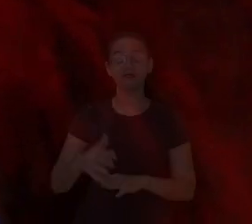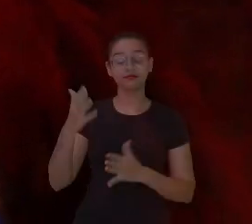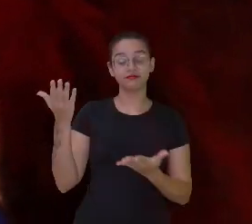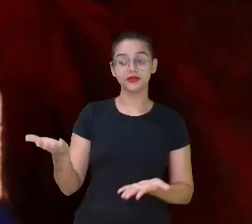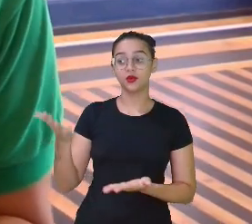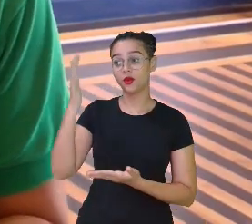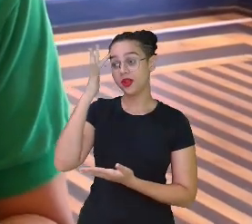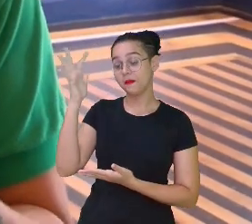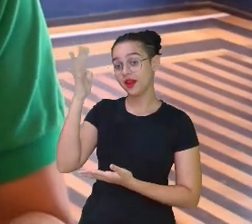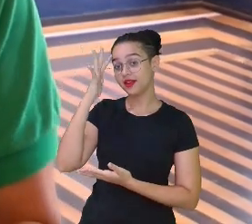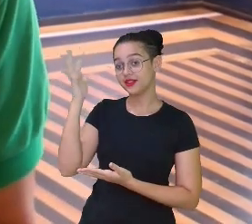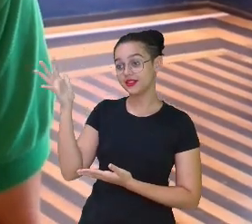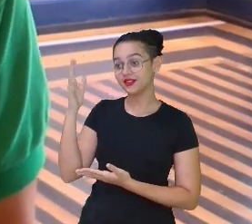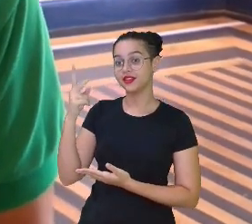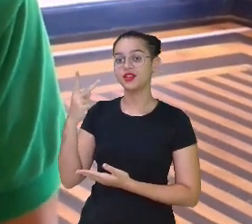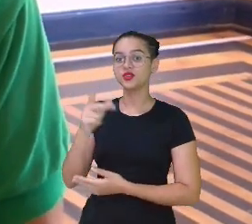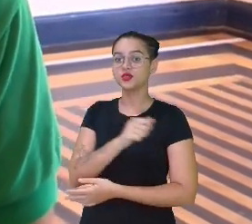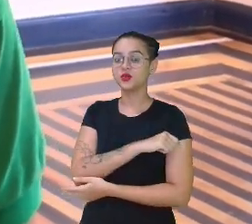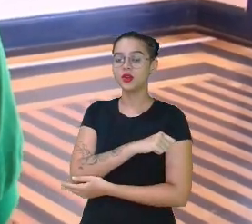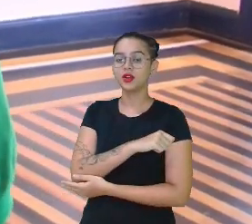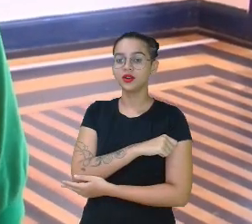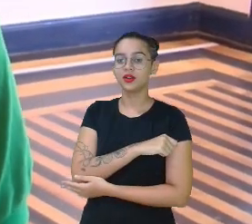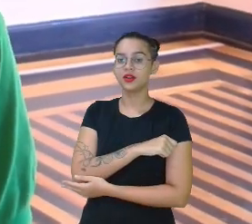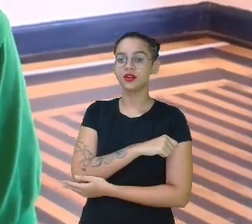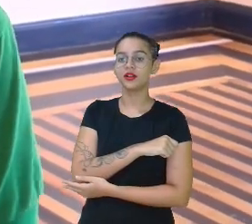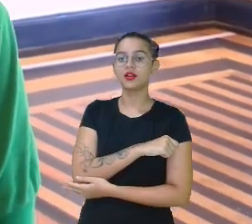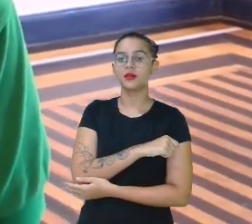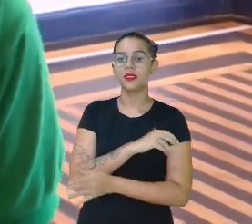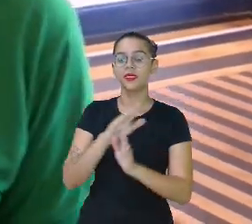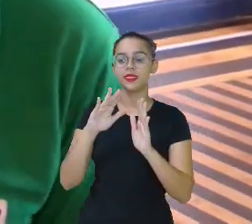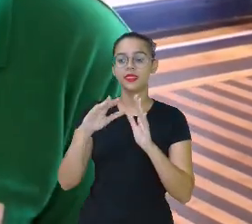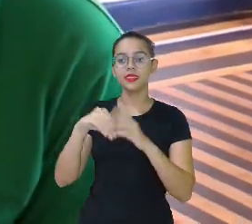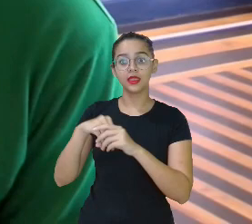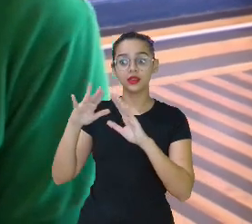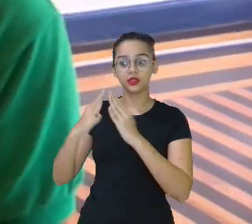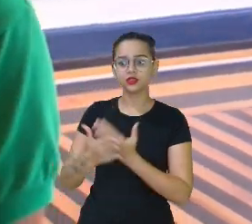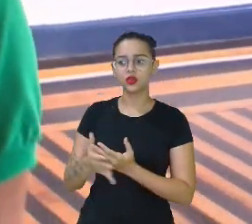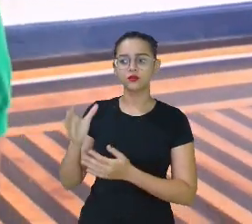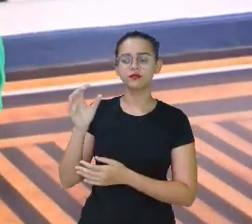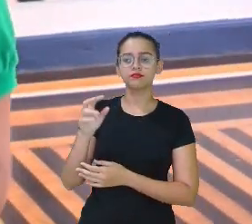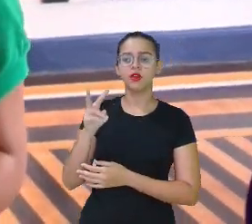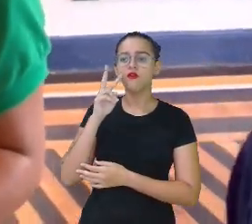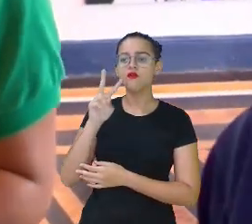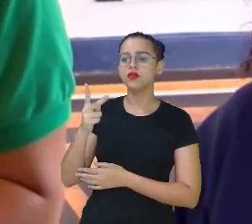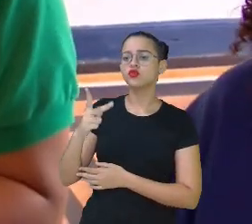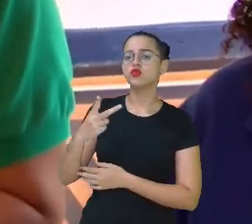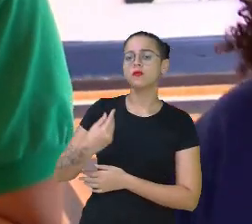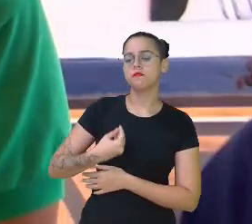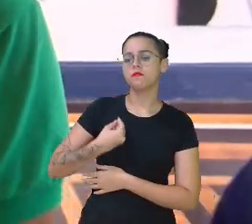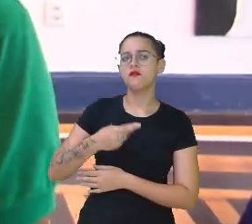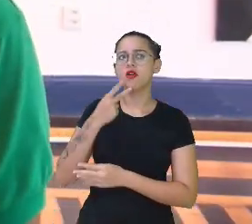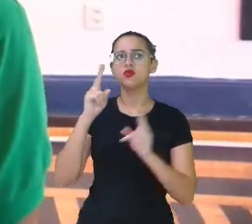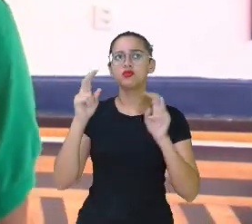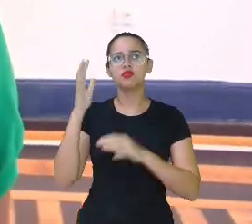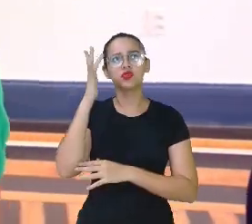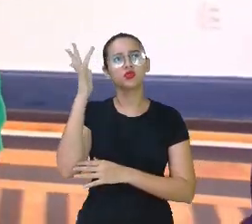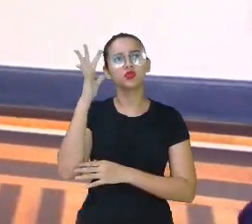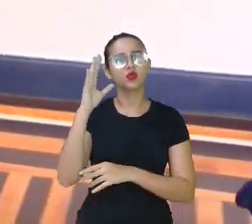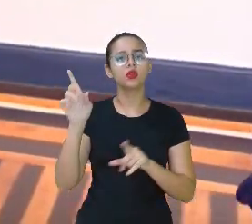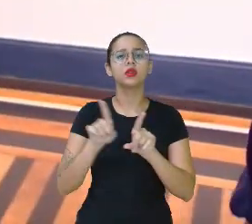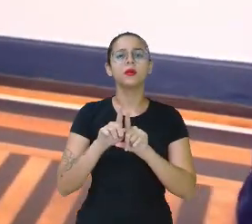Imagina tu aluno na escola te ouvindo agora, falar sobre sonhos, sobre todas